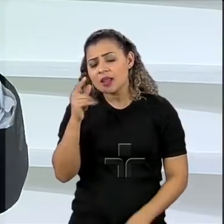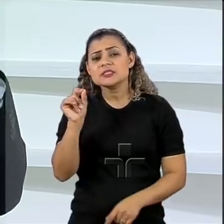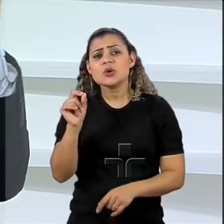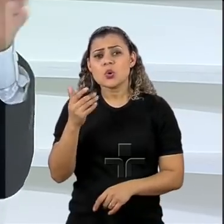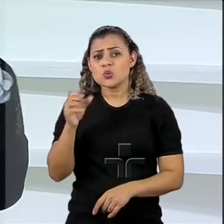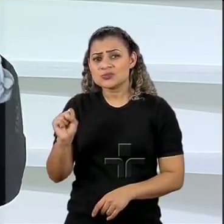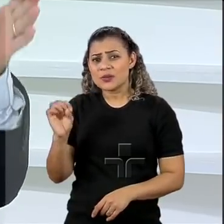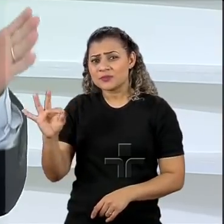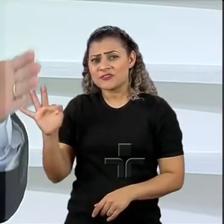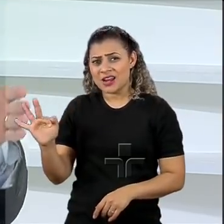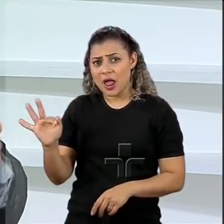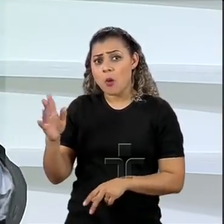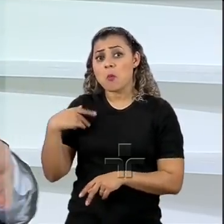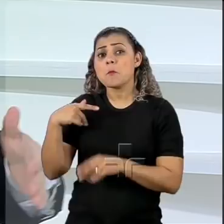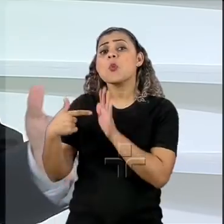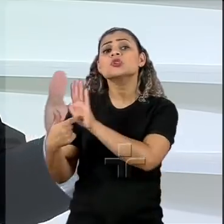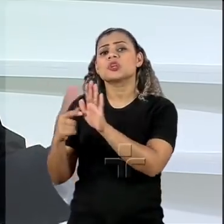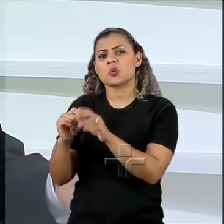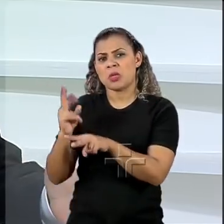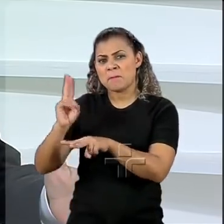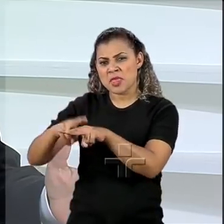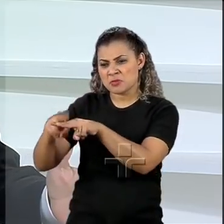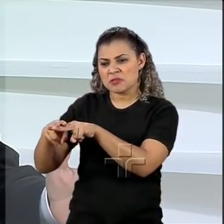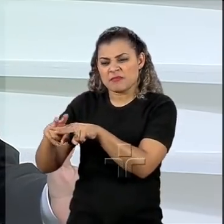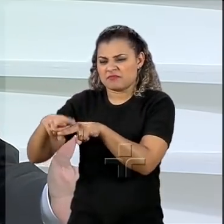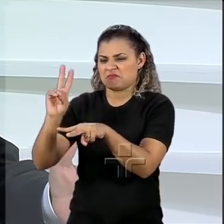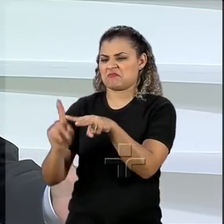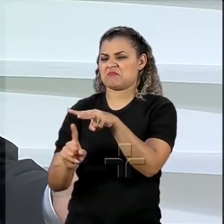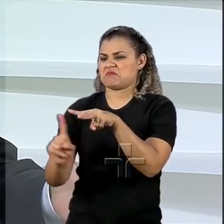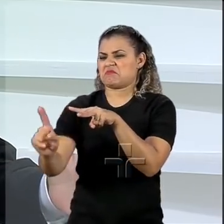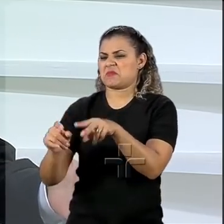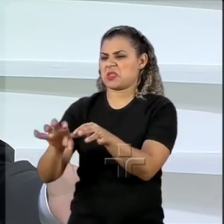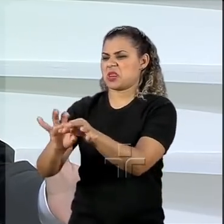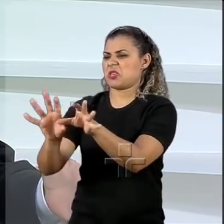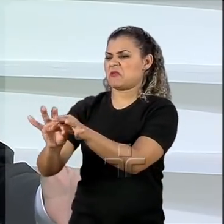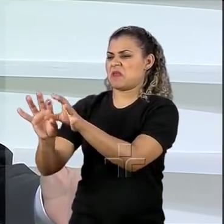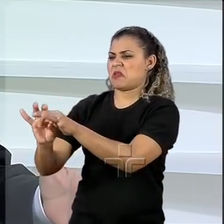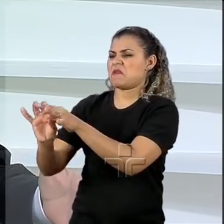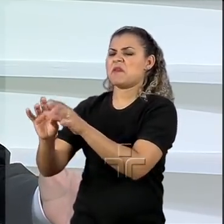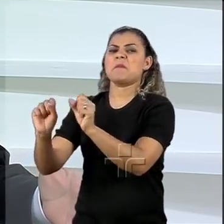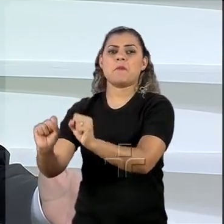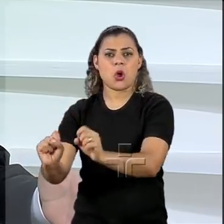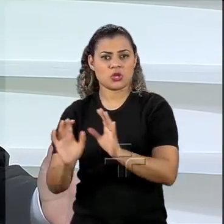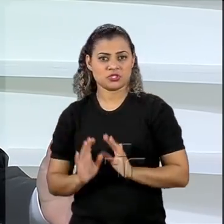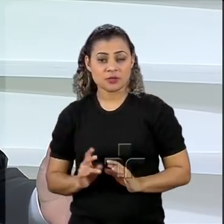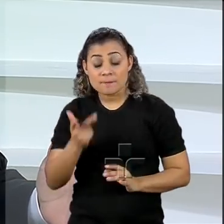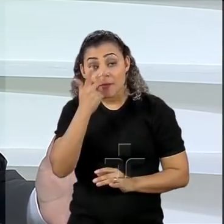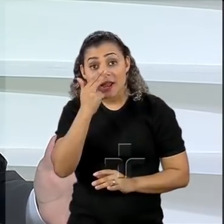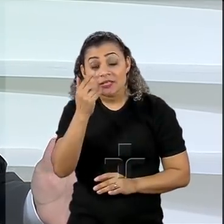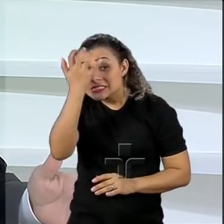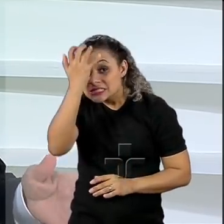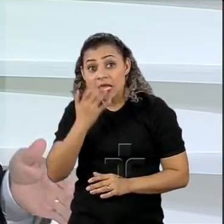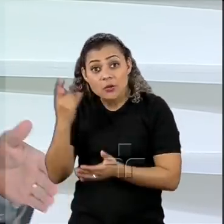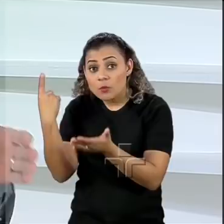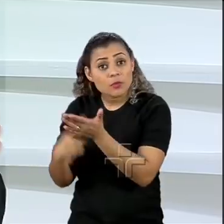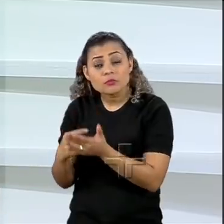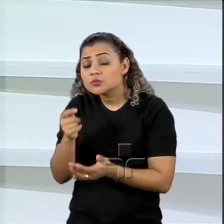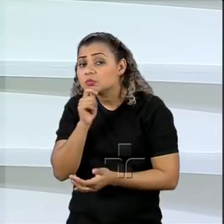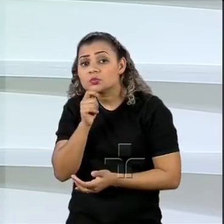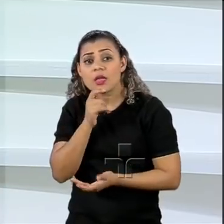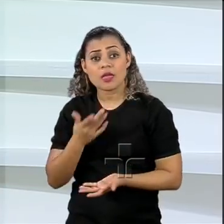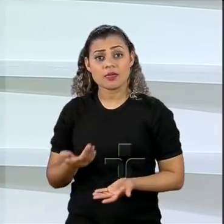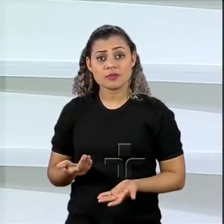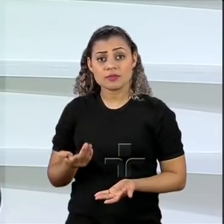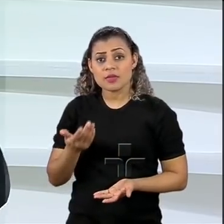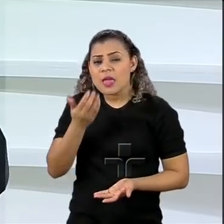corpus e sinalizando para o poder público a necessidade de estabelecer uma política séria para o sistema carcerário brasileiro e,